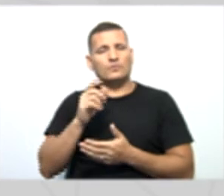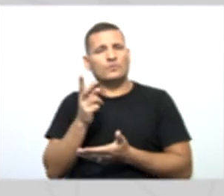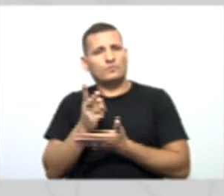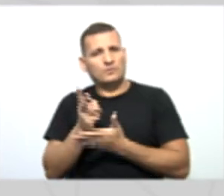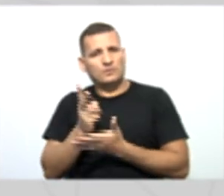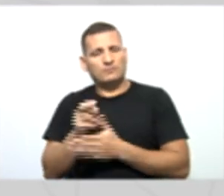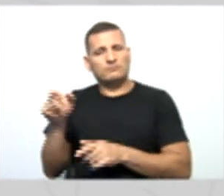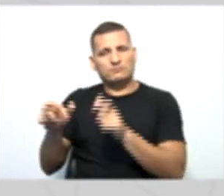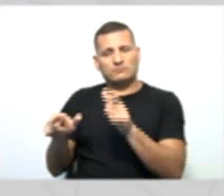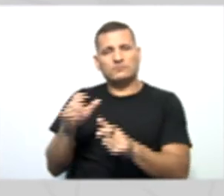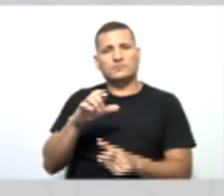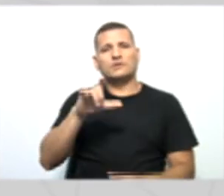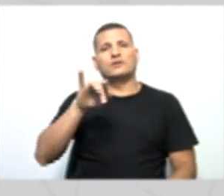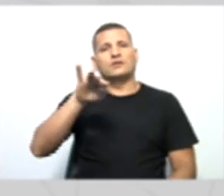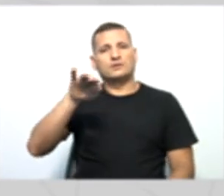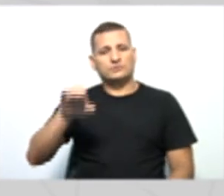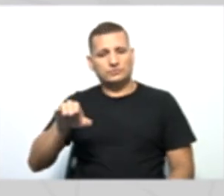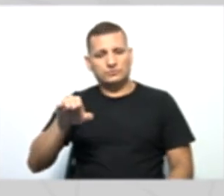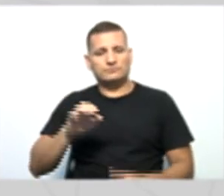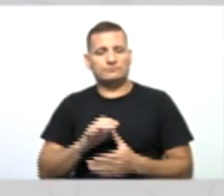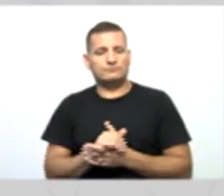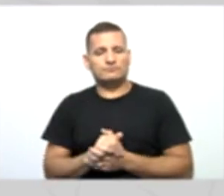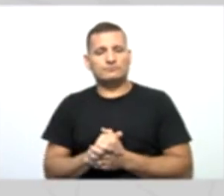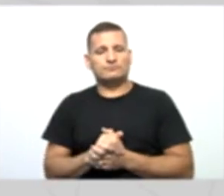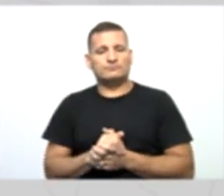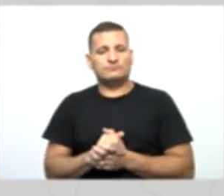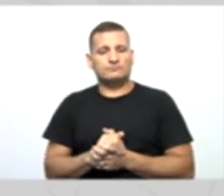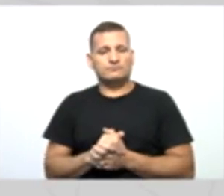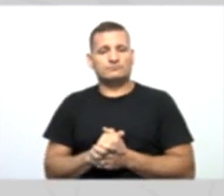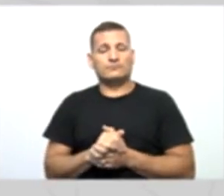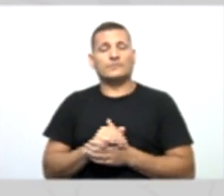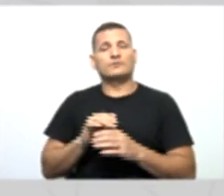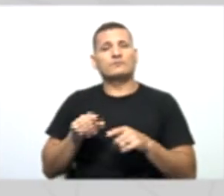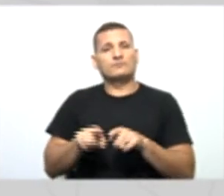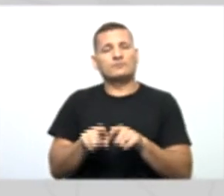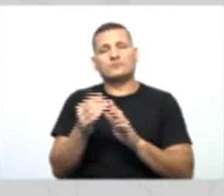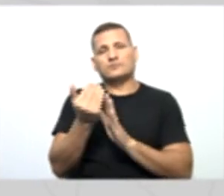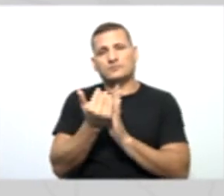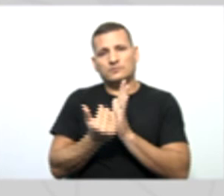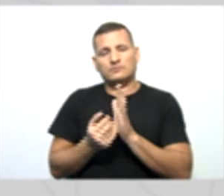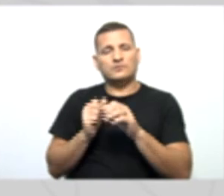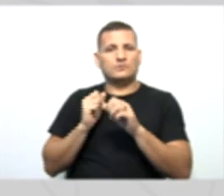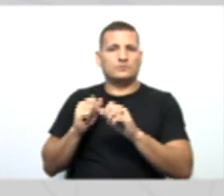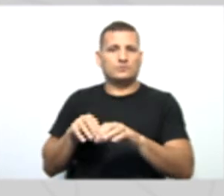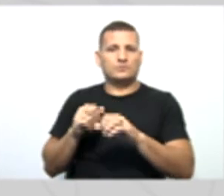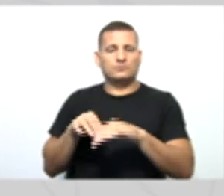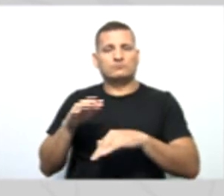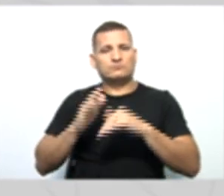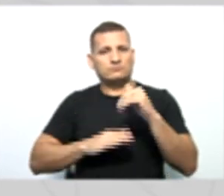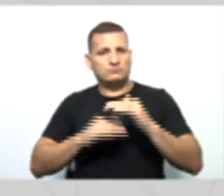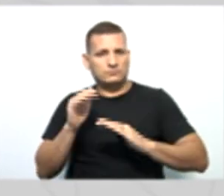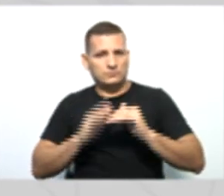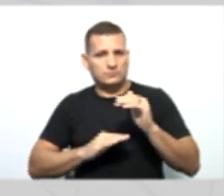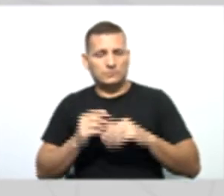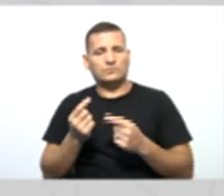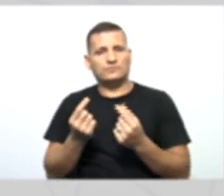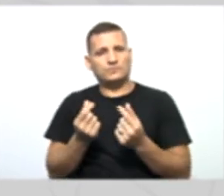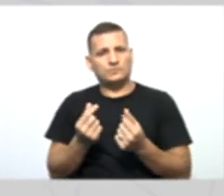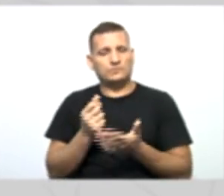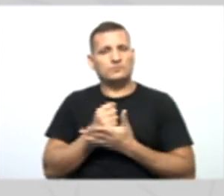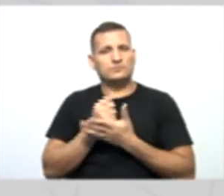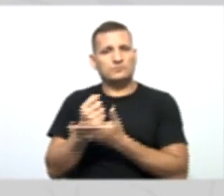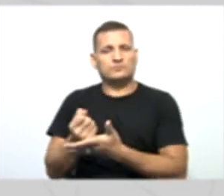de compradores, além do programa de educação profissional, financeira e assistência